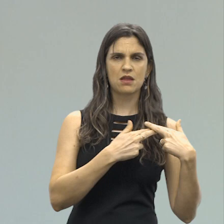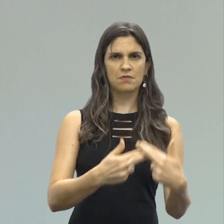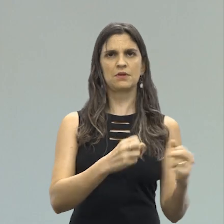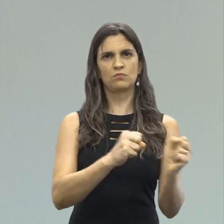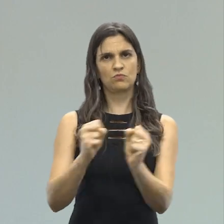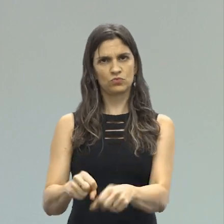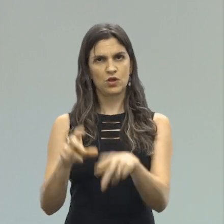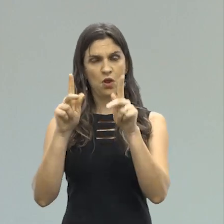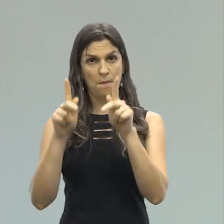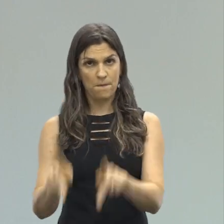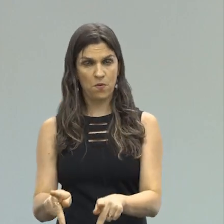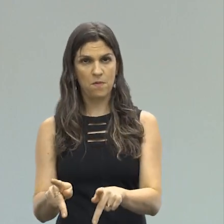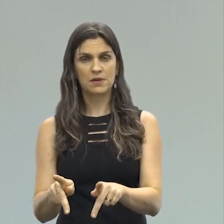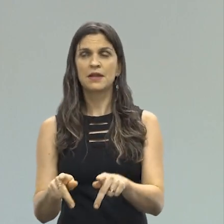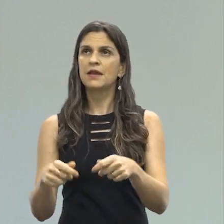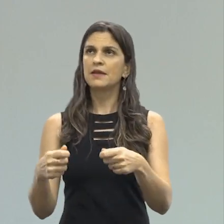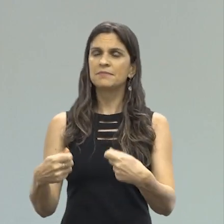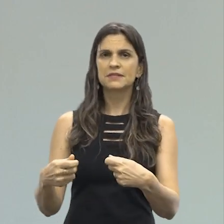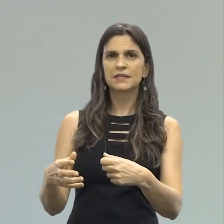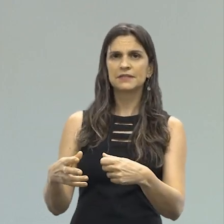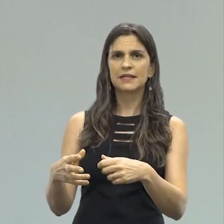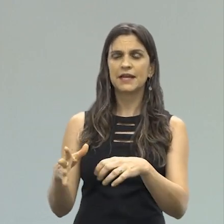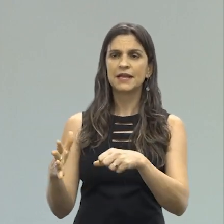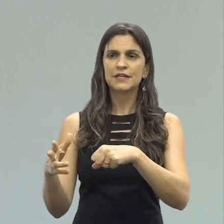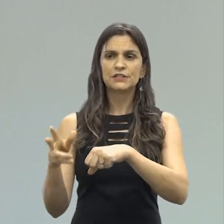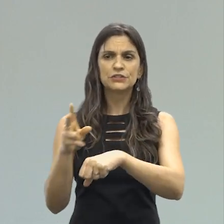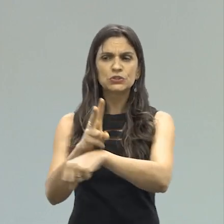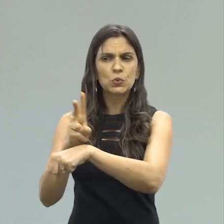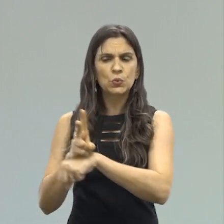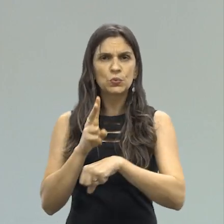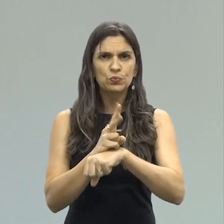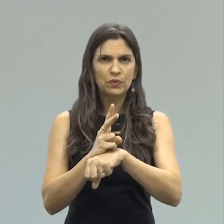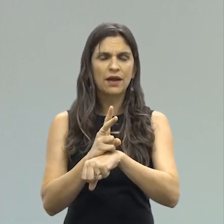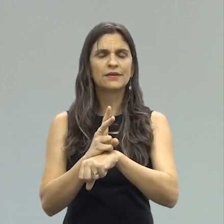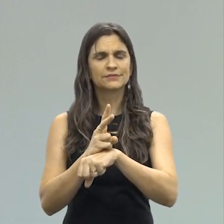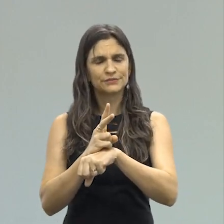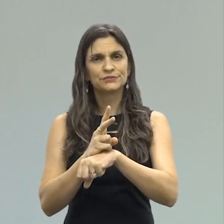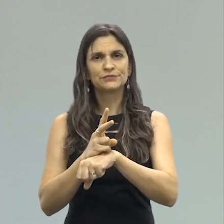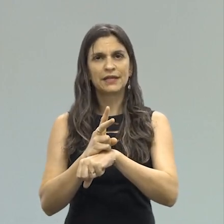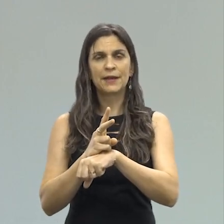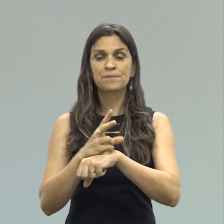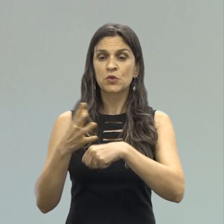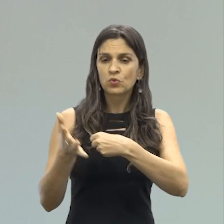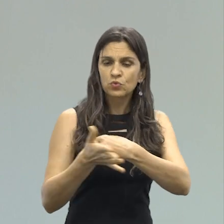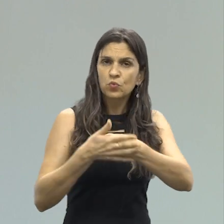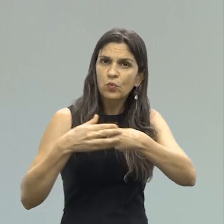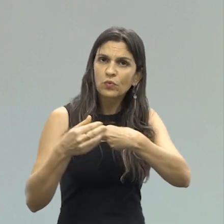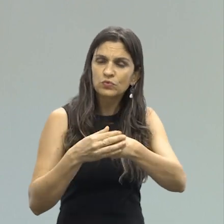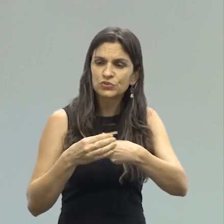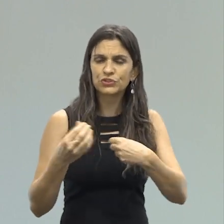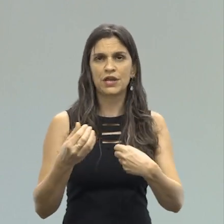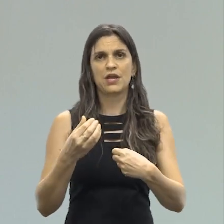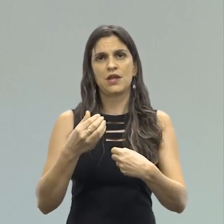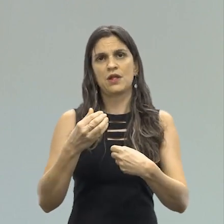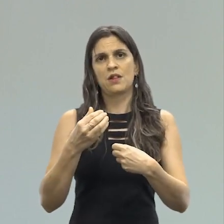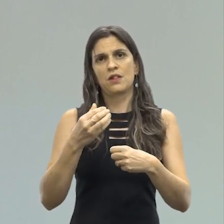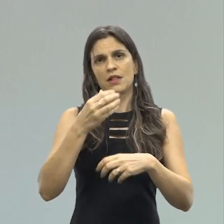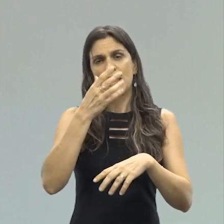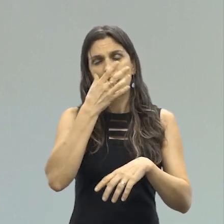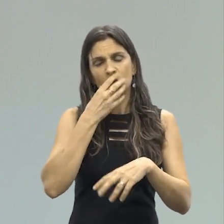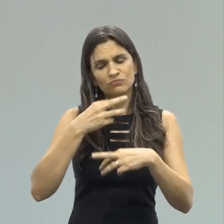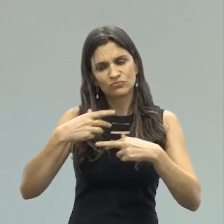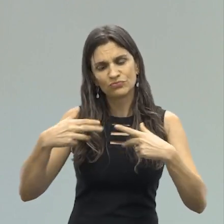público, principalmente sobre a questão do acolhimento do animal vulnerável. O animal vulnerável, só para concluir, é aquele que